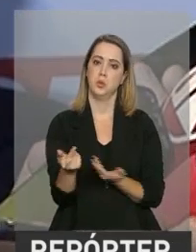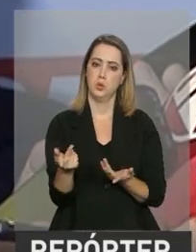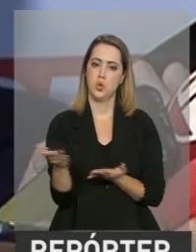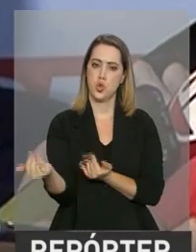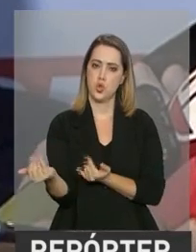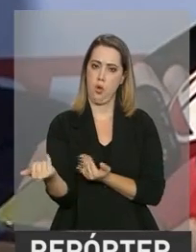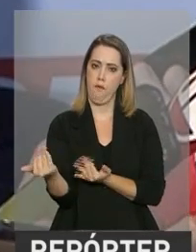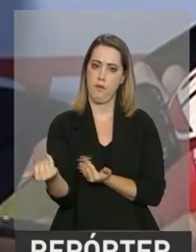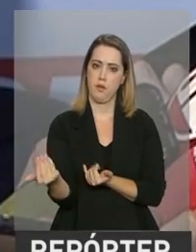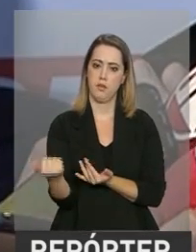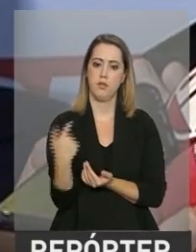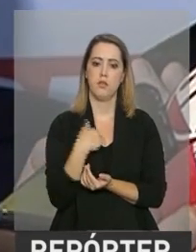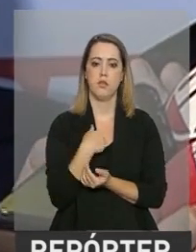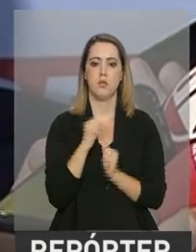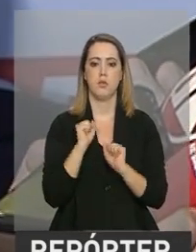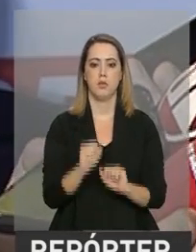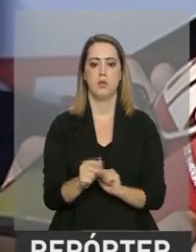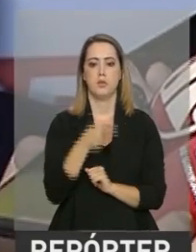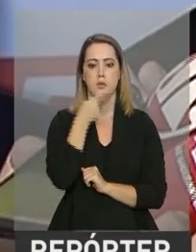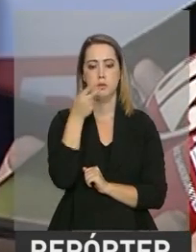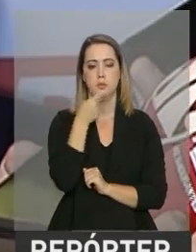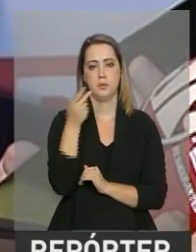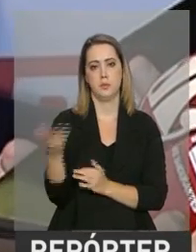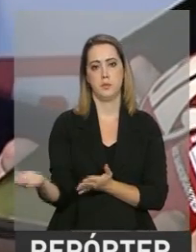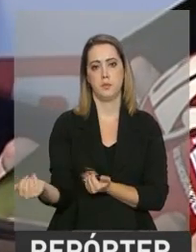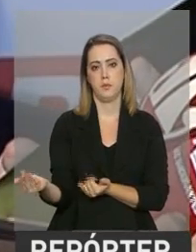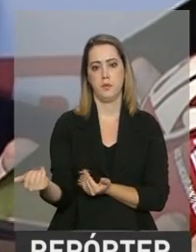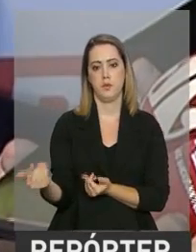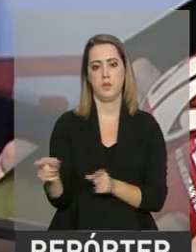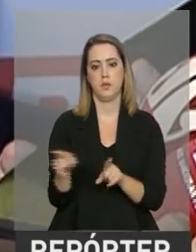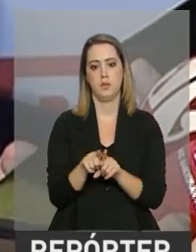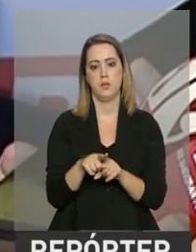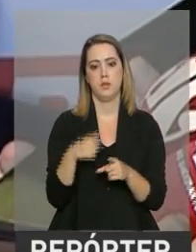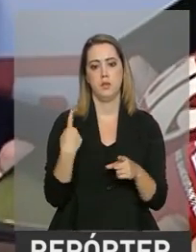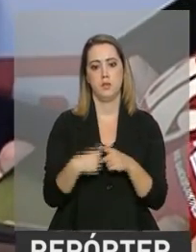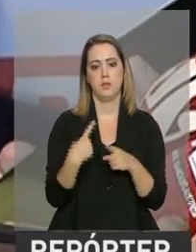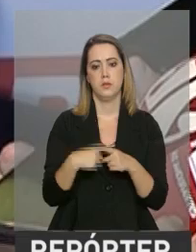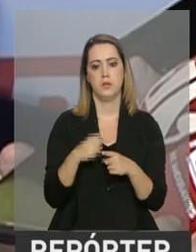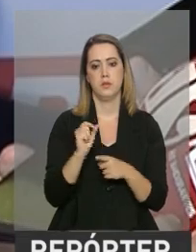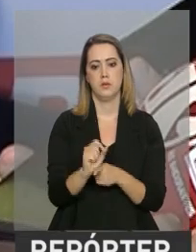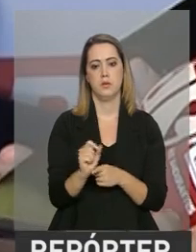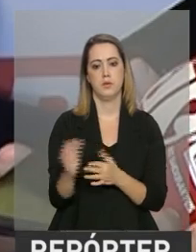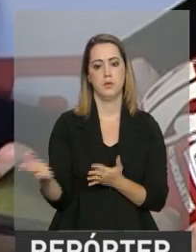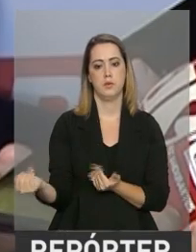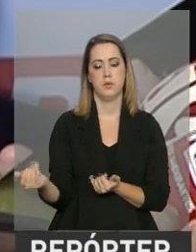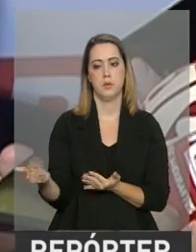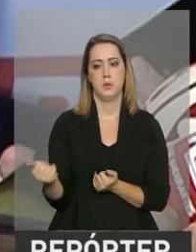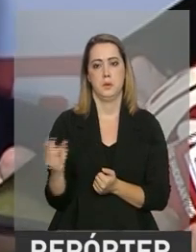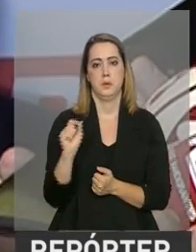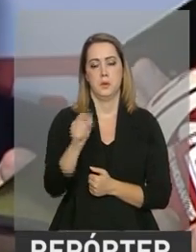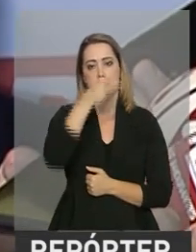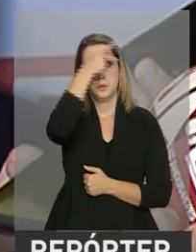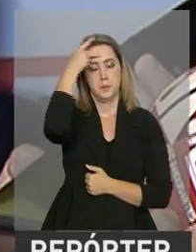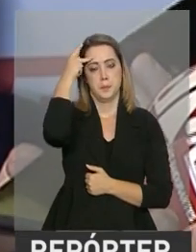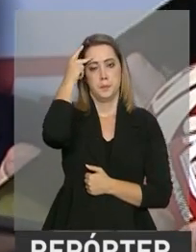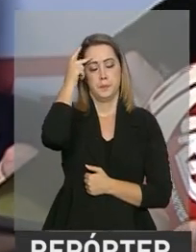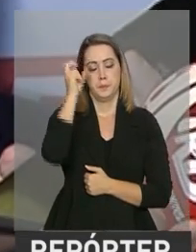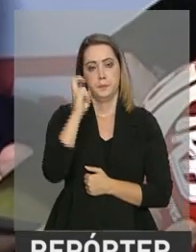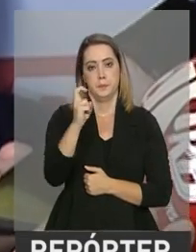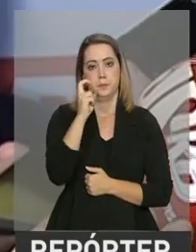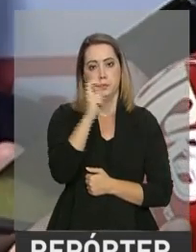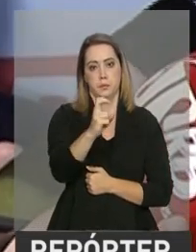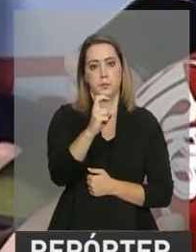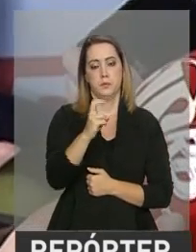relativamente jovem na vida, eu posso dizer isso, né? Com tranquilidade, que a pessoa se aposentar aos 55 anos de idade,